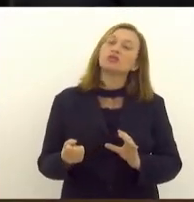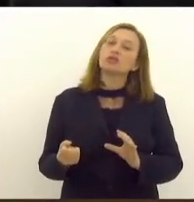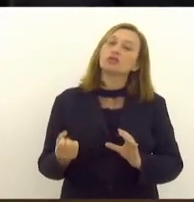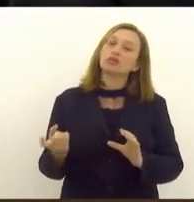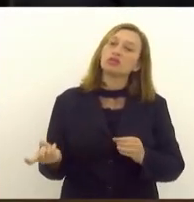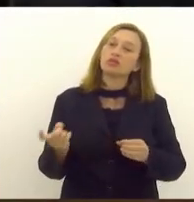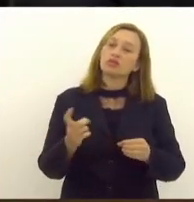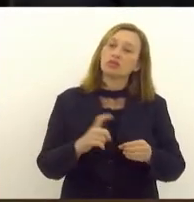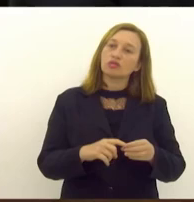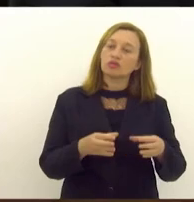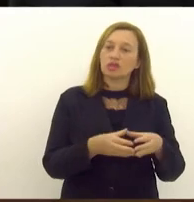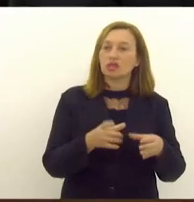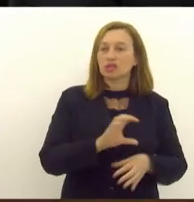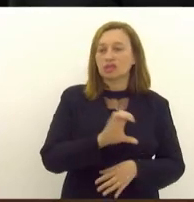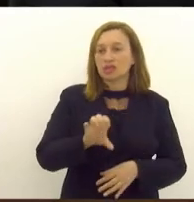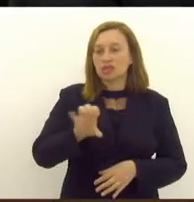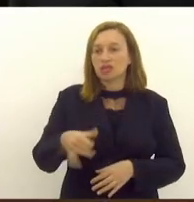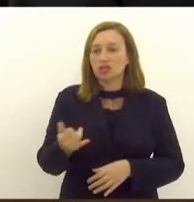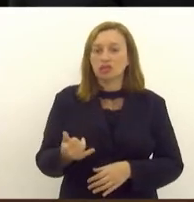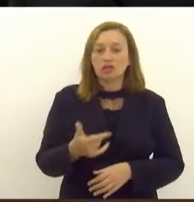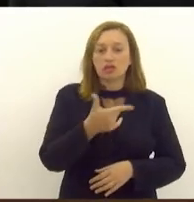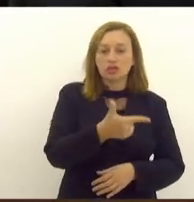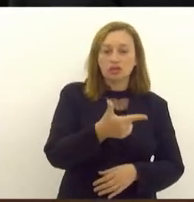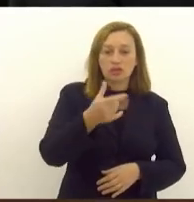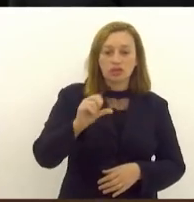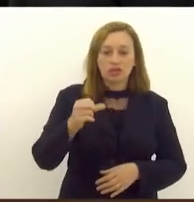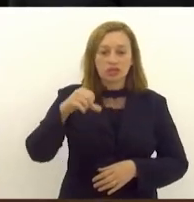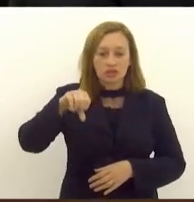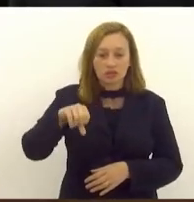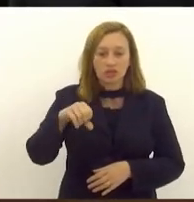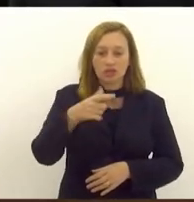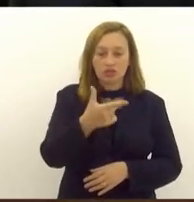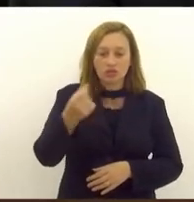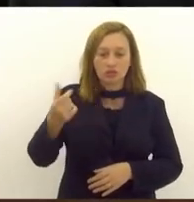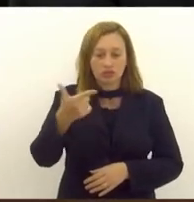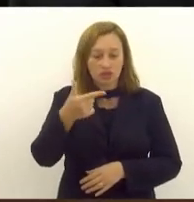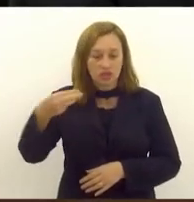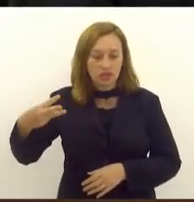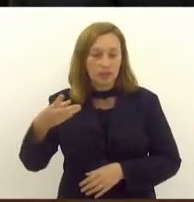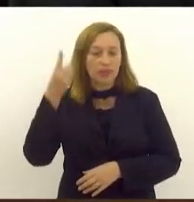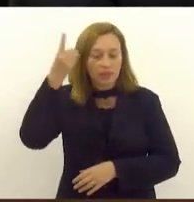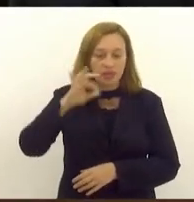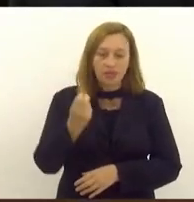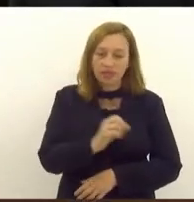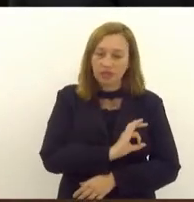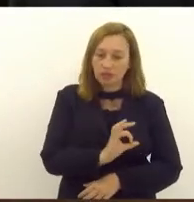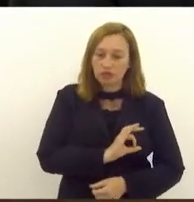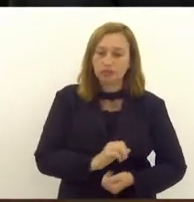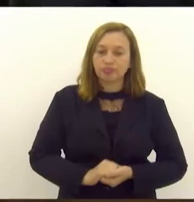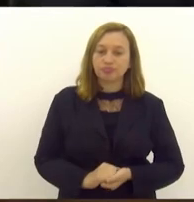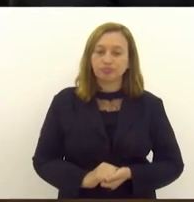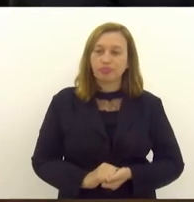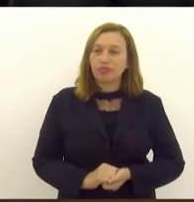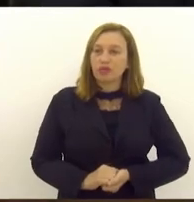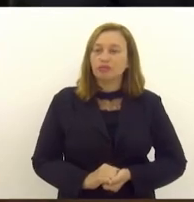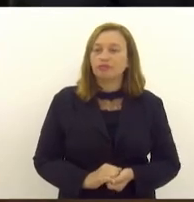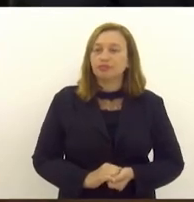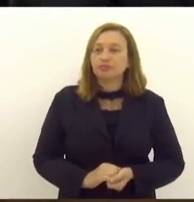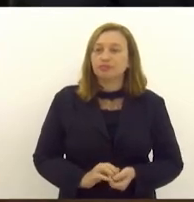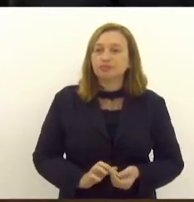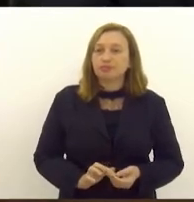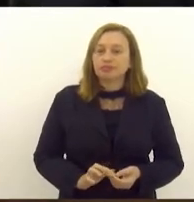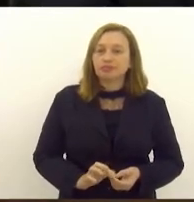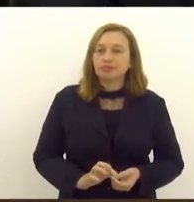projeto de número 290 barra 2023 de autorida deputada Marta Rocha que institui